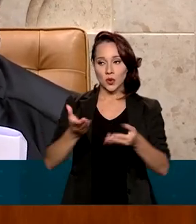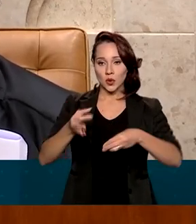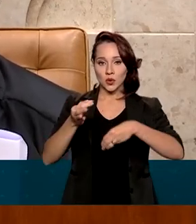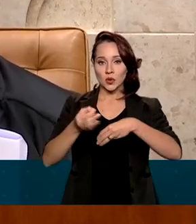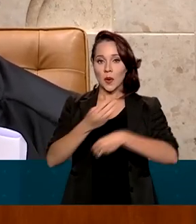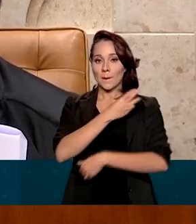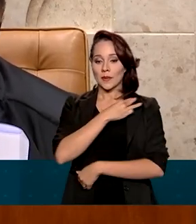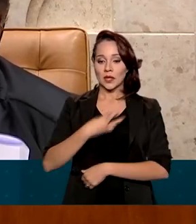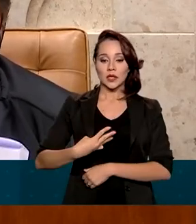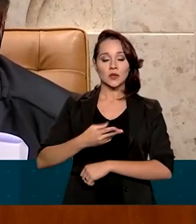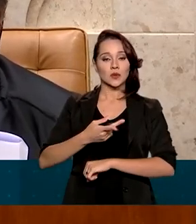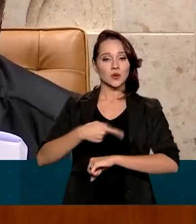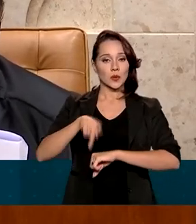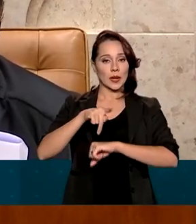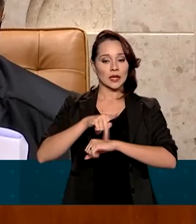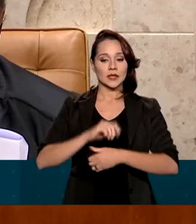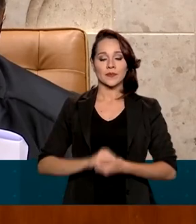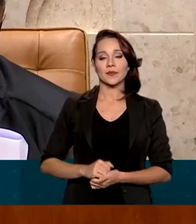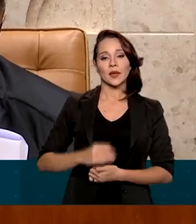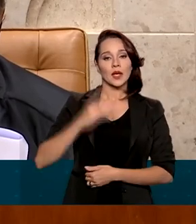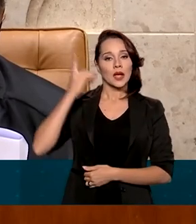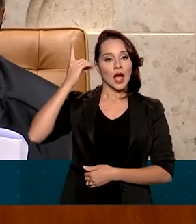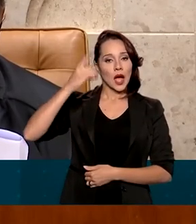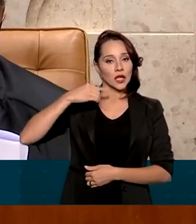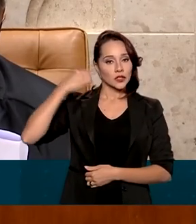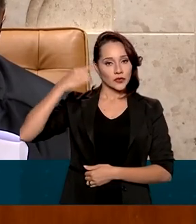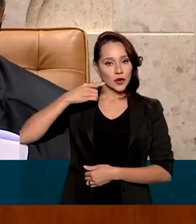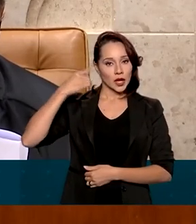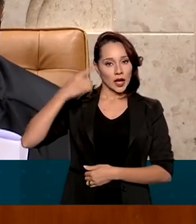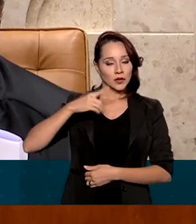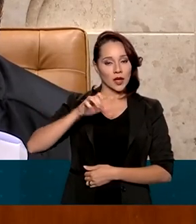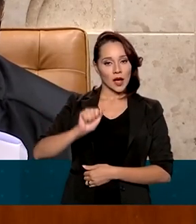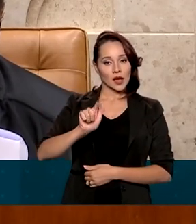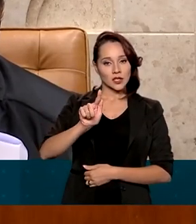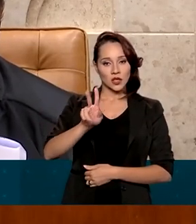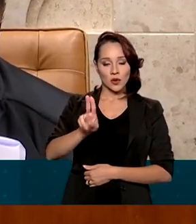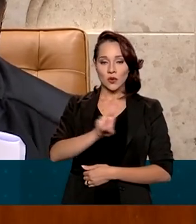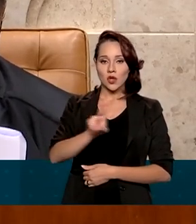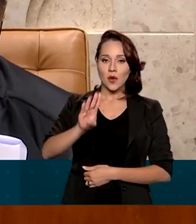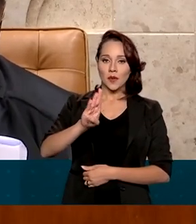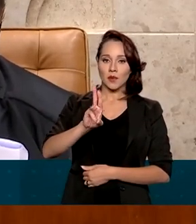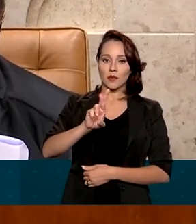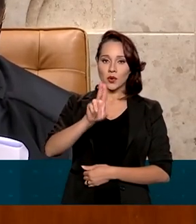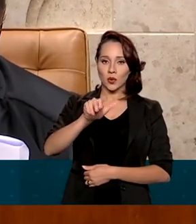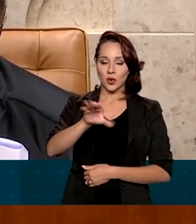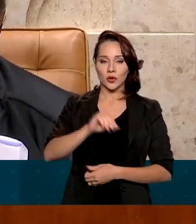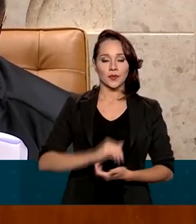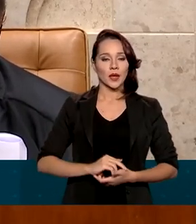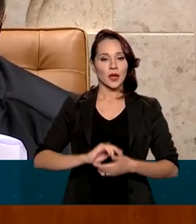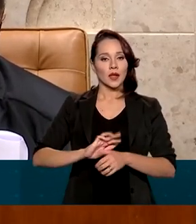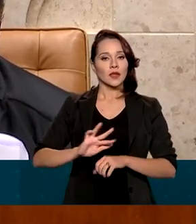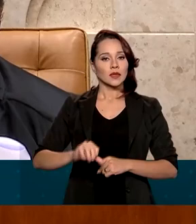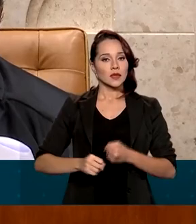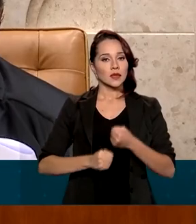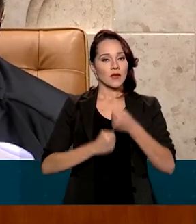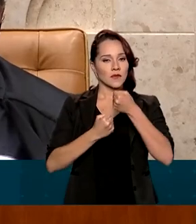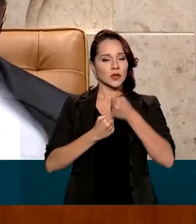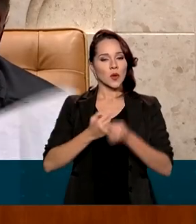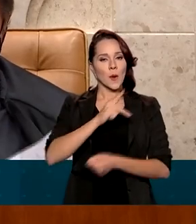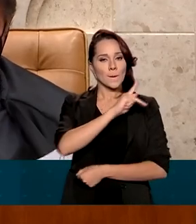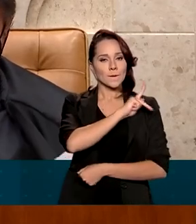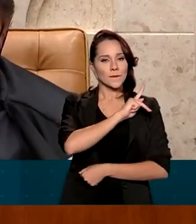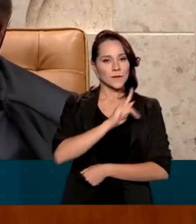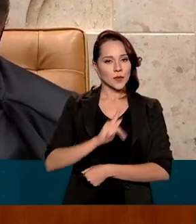ministros de Estado. Advogado-Geral da União, ministro Bruno Bianco Leal. Defensor Público-Geral, doutor